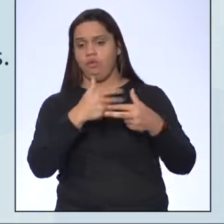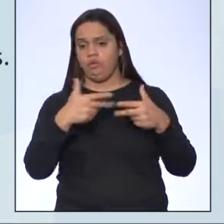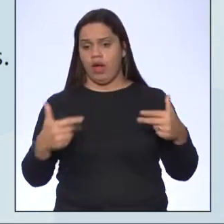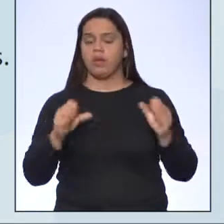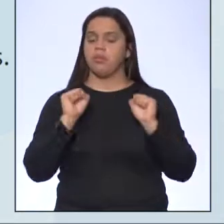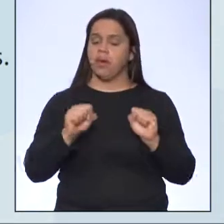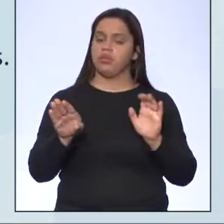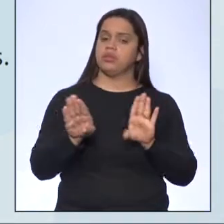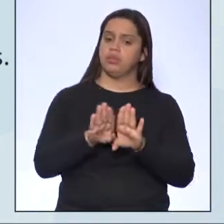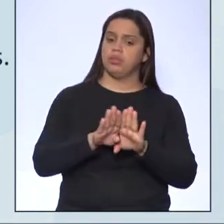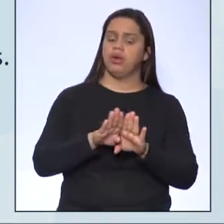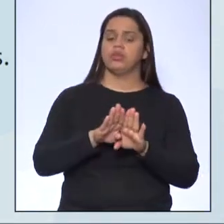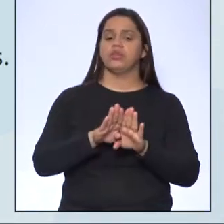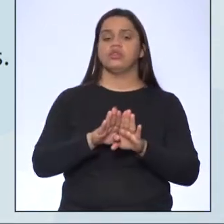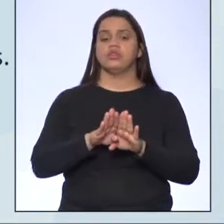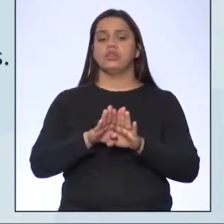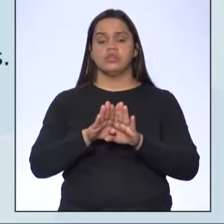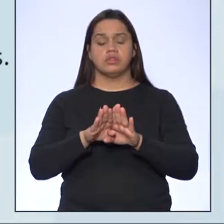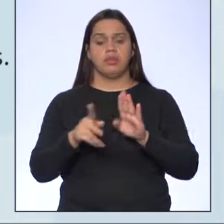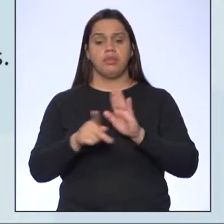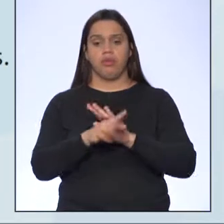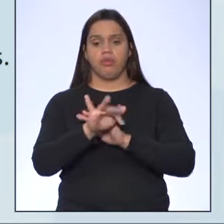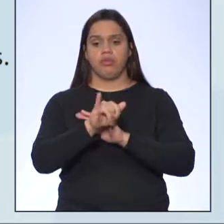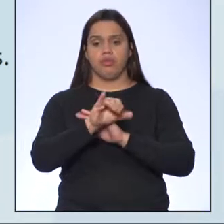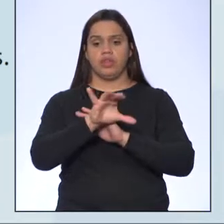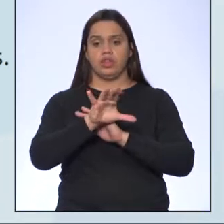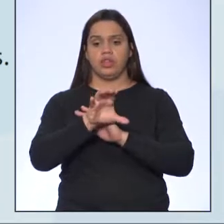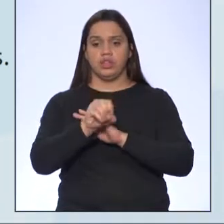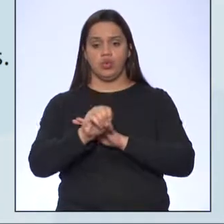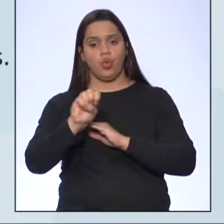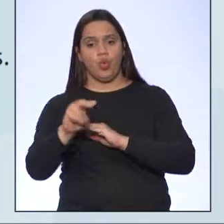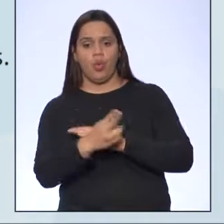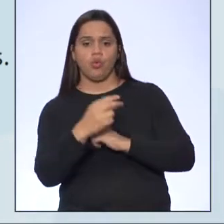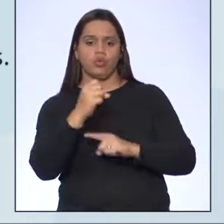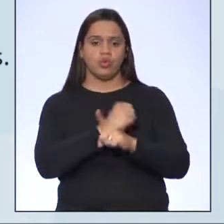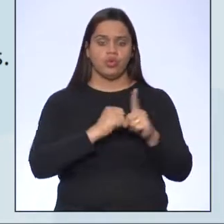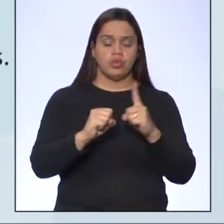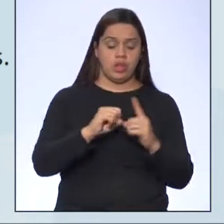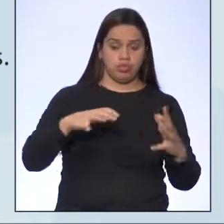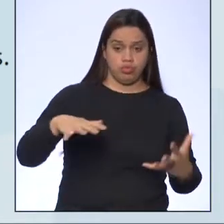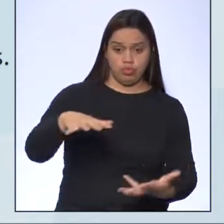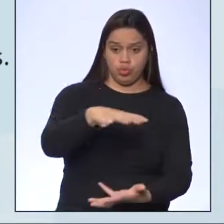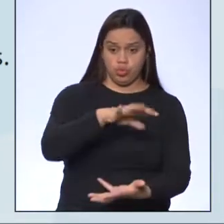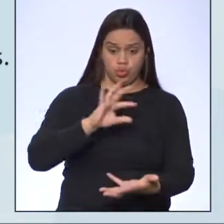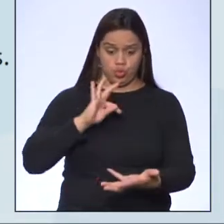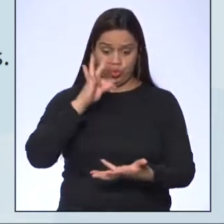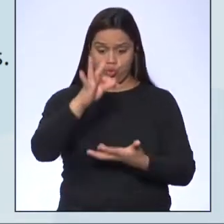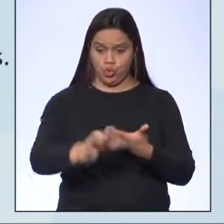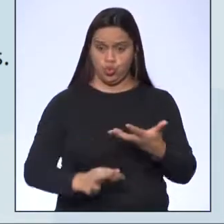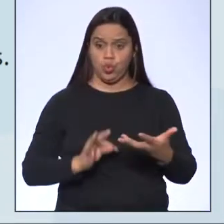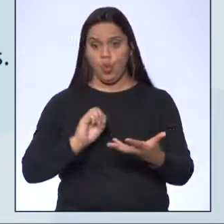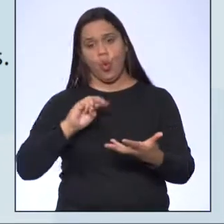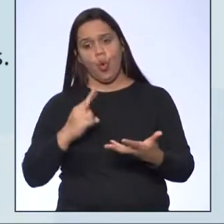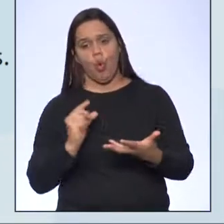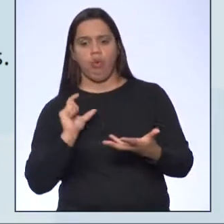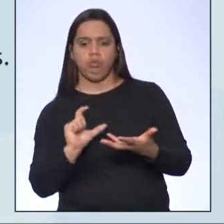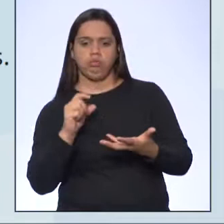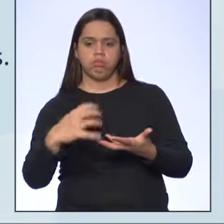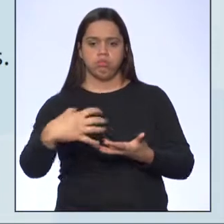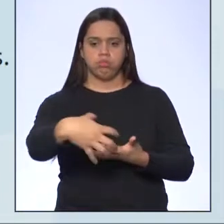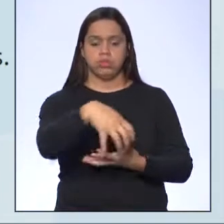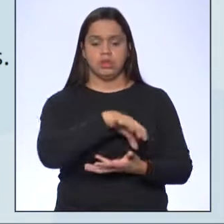ou sociais de todo o planeta ou de uma parte dele. Então, como exemplo de mapas temáticos, a gente tem